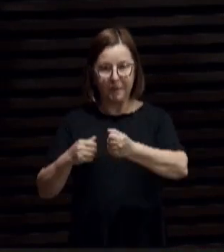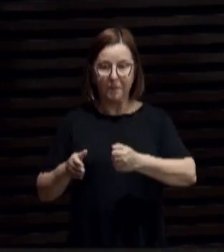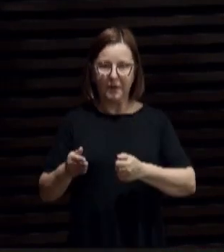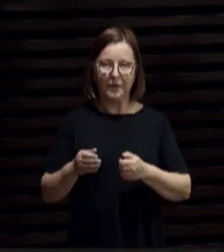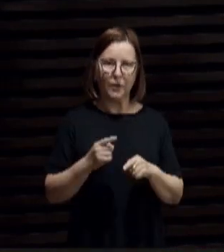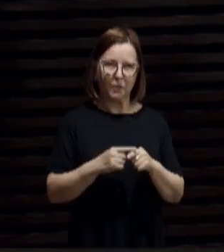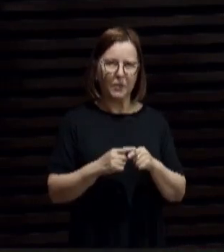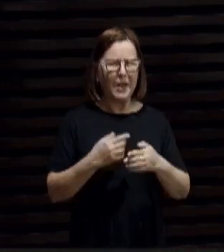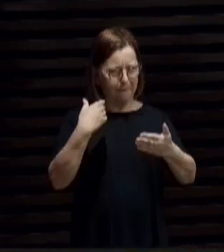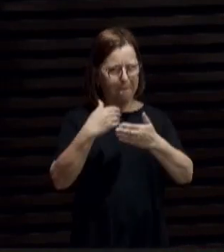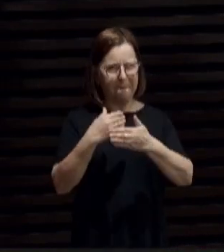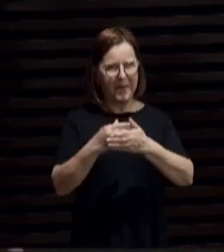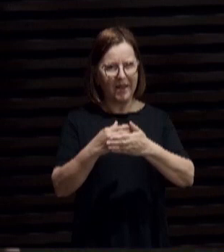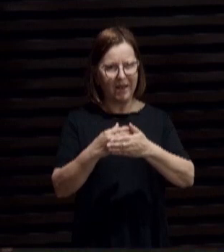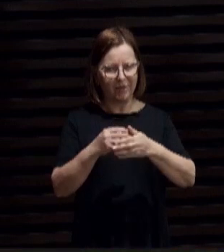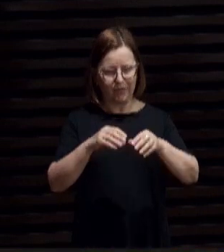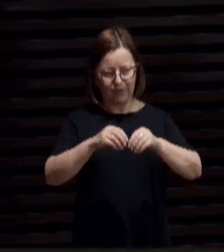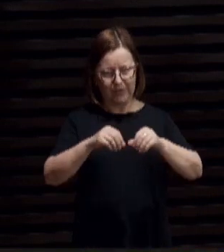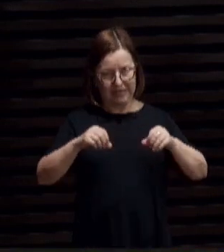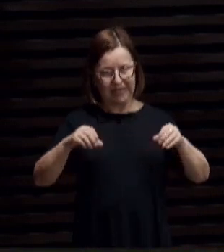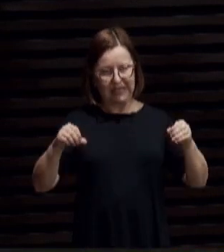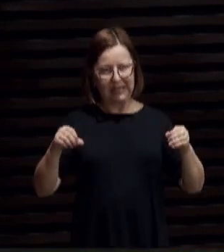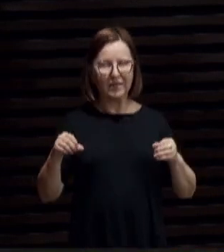da terra, senão quase